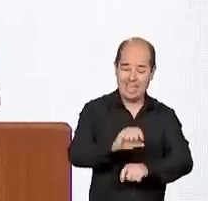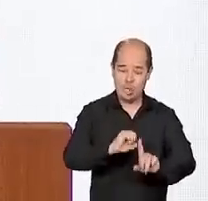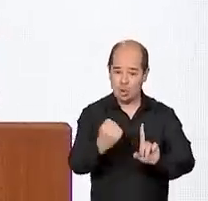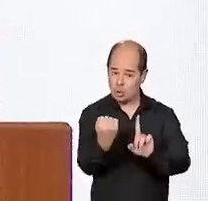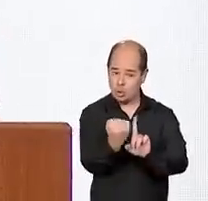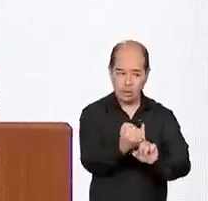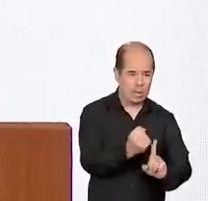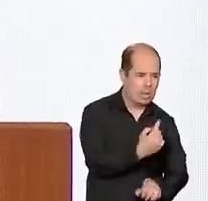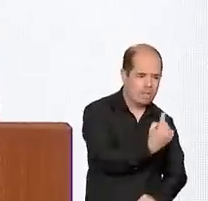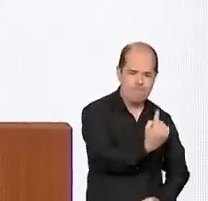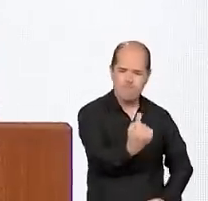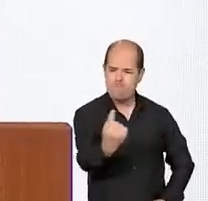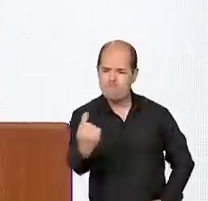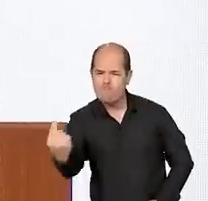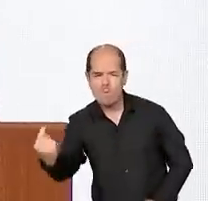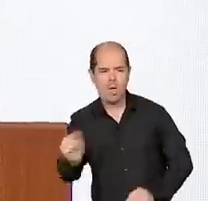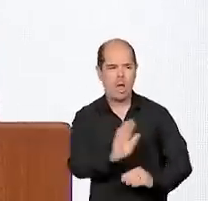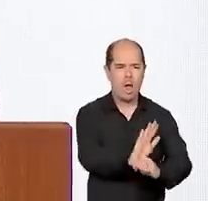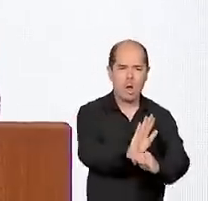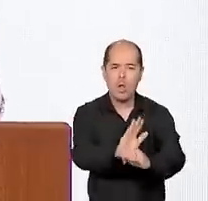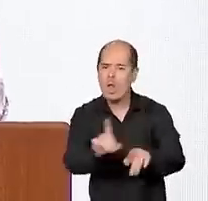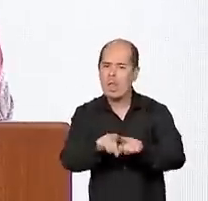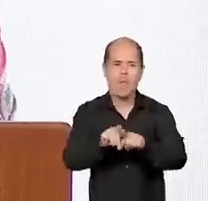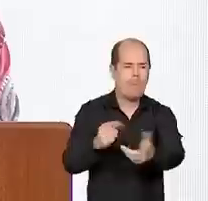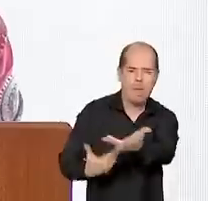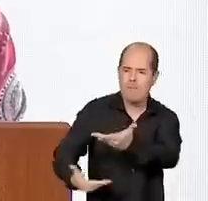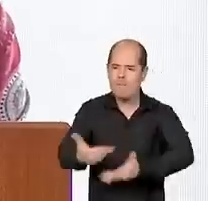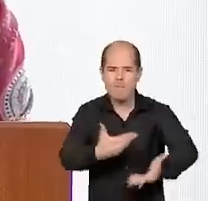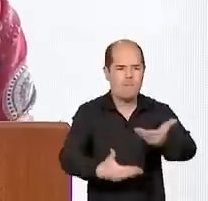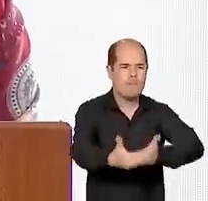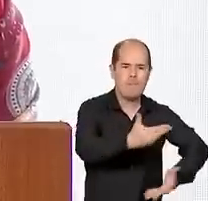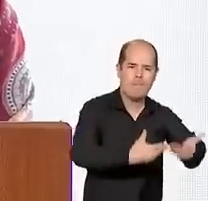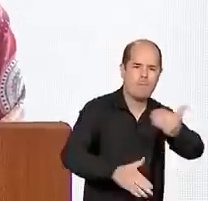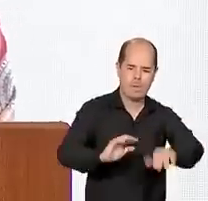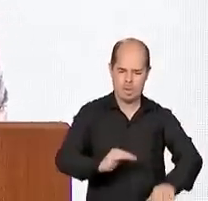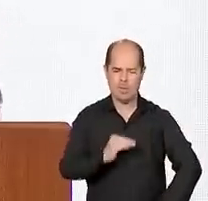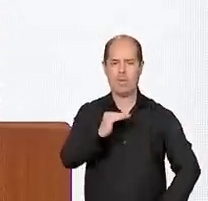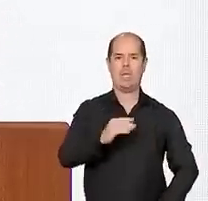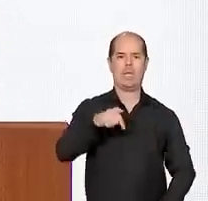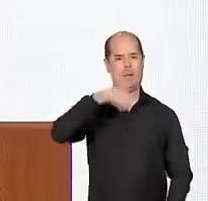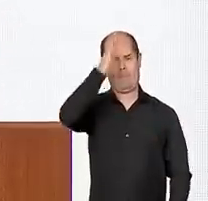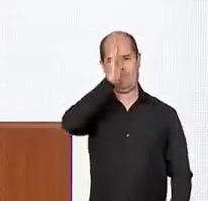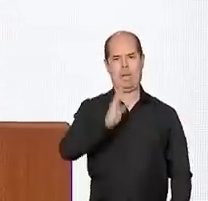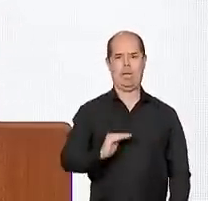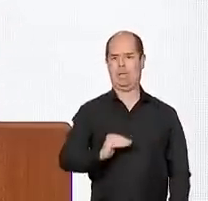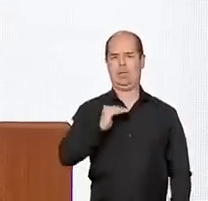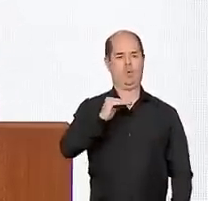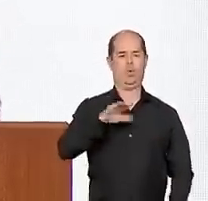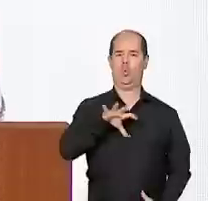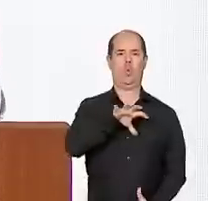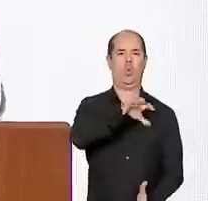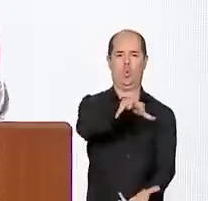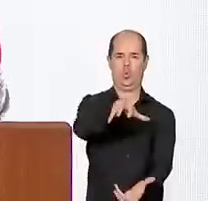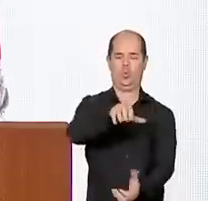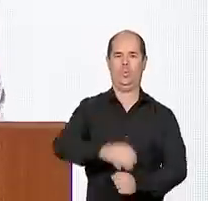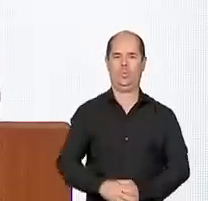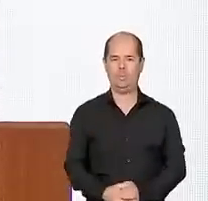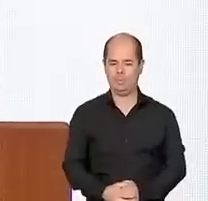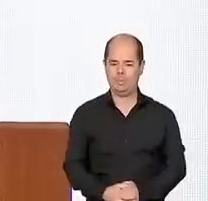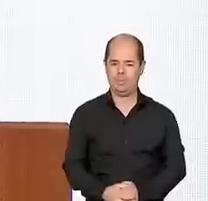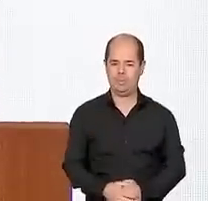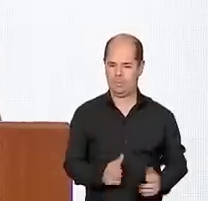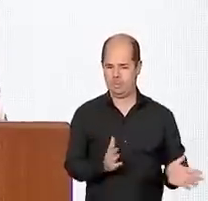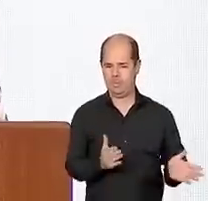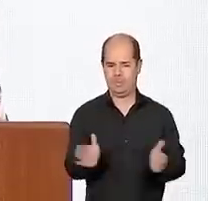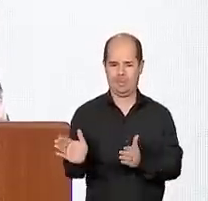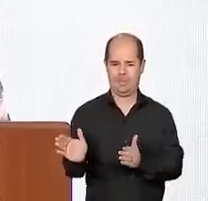e para a cooperação solidária, soberana e altiva do Brasil com o mundo. Pode